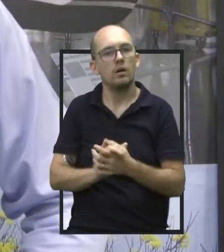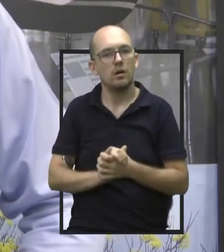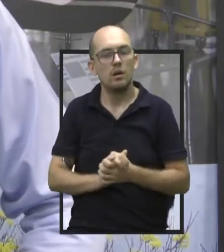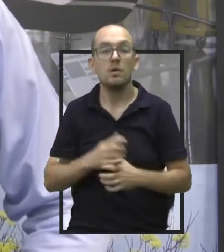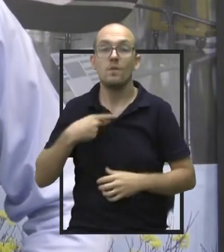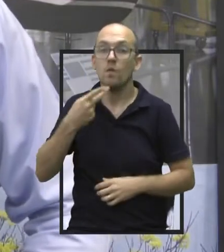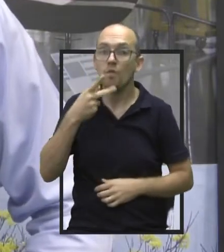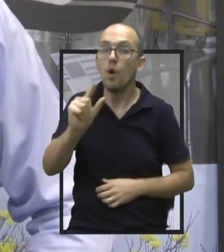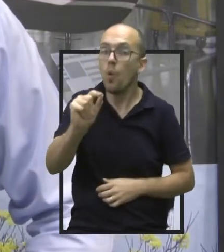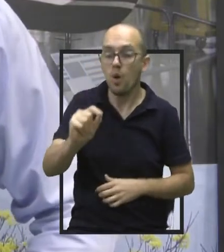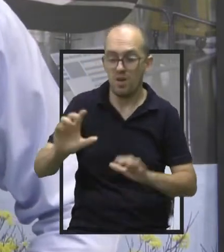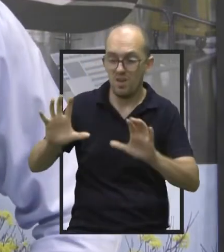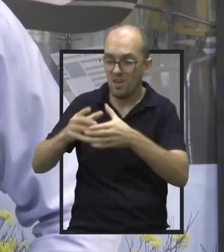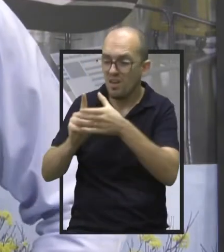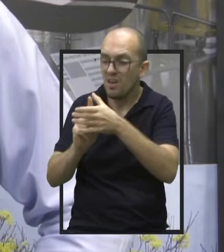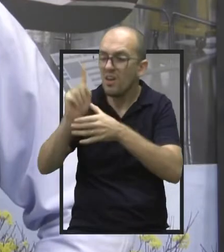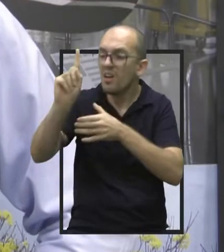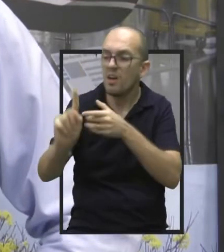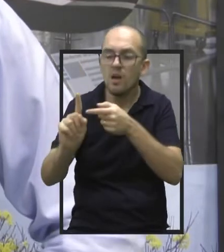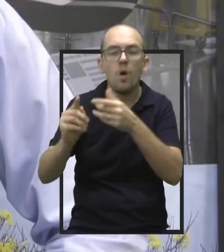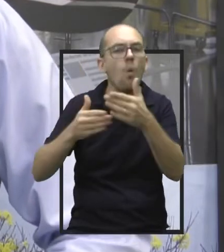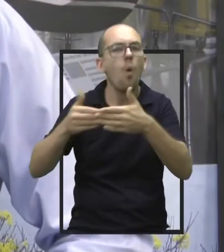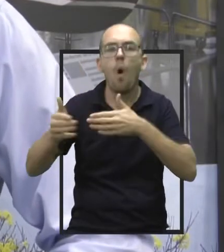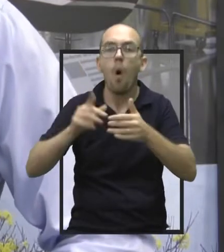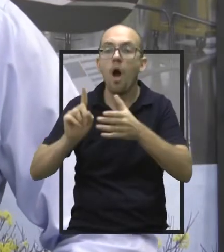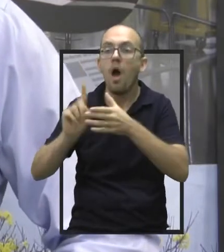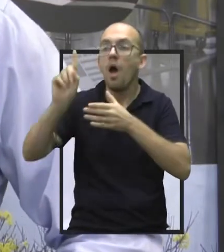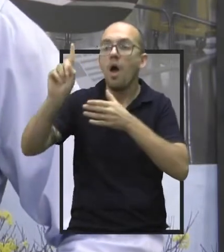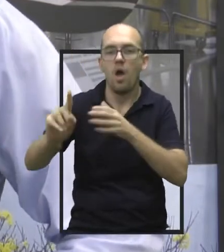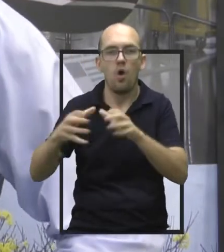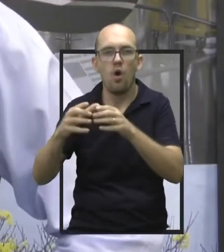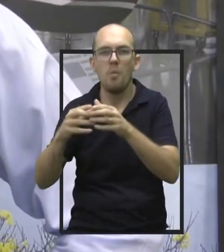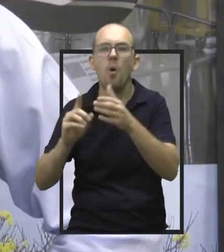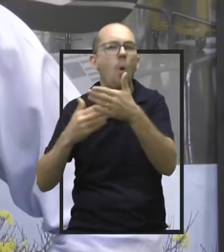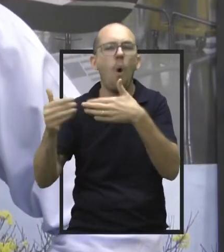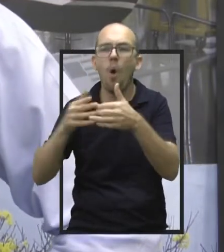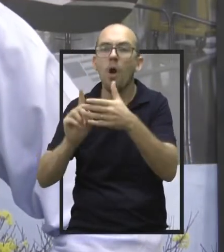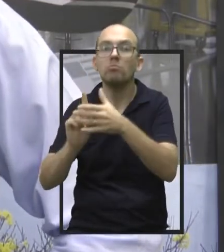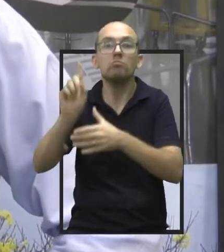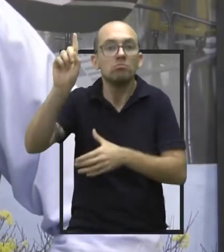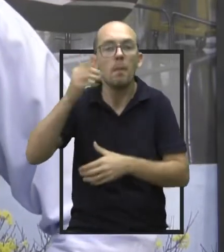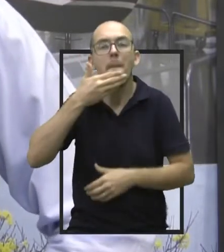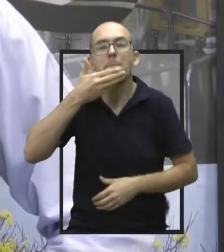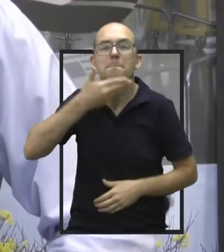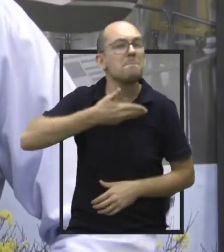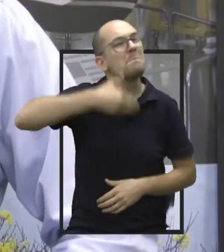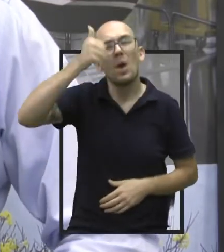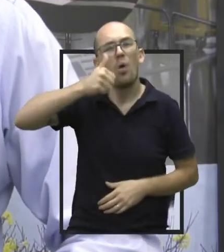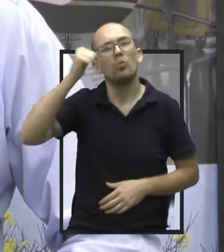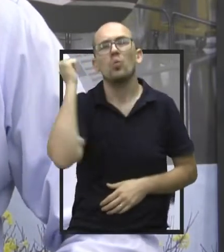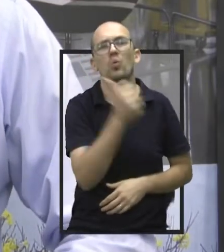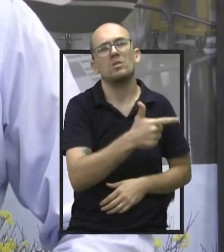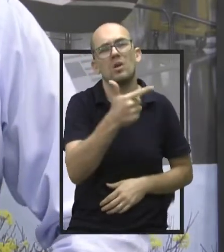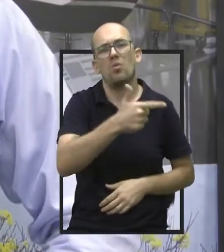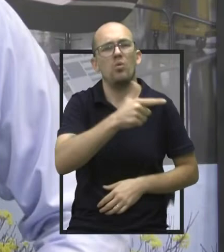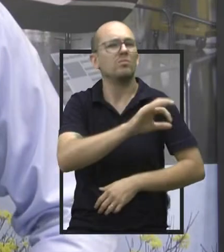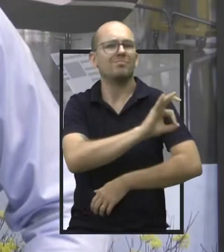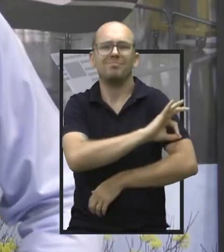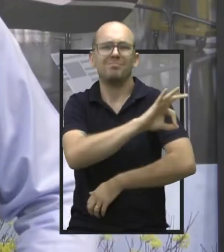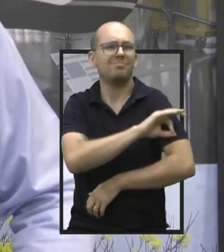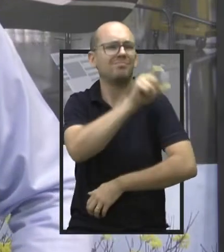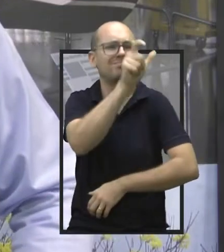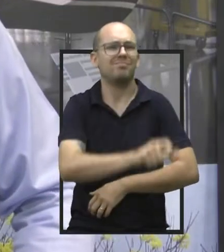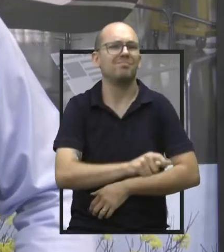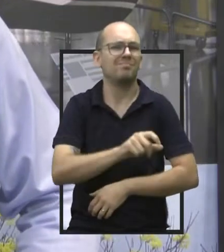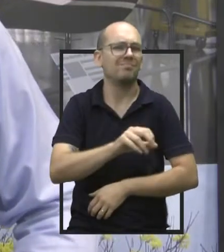que candidato da oposição, qualquer um que sair, é melhor do que essa administração que está aí, do que esse prefeito nosso que está aí na